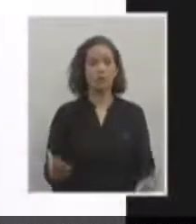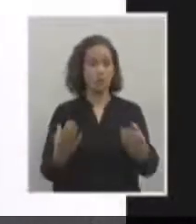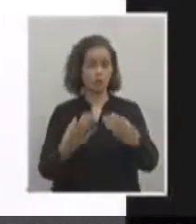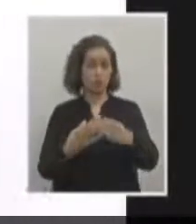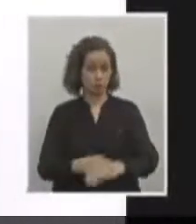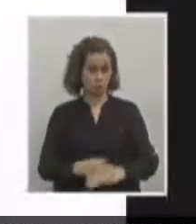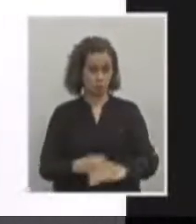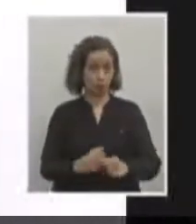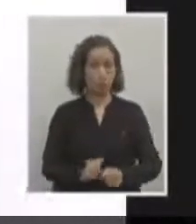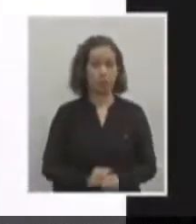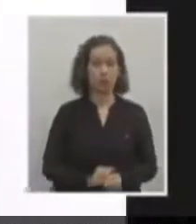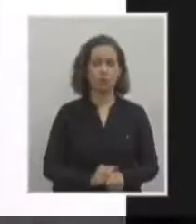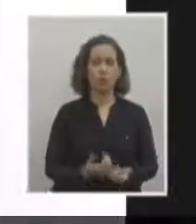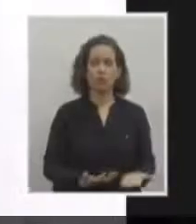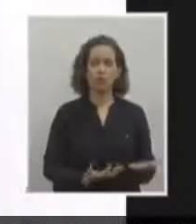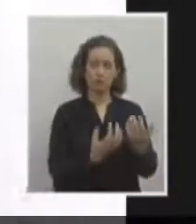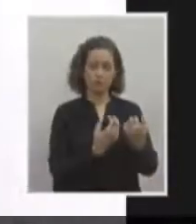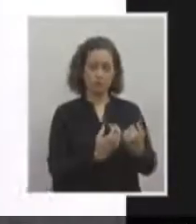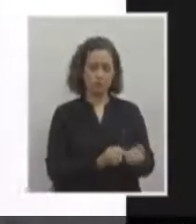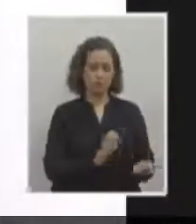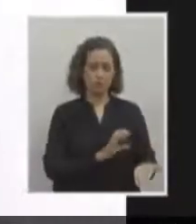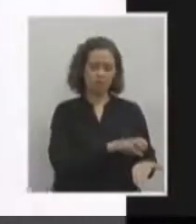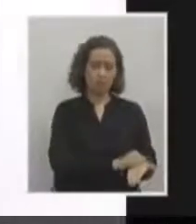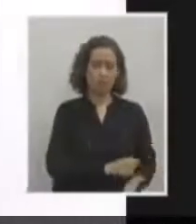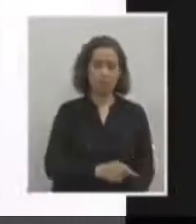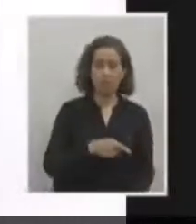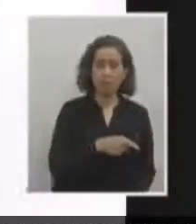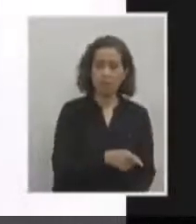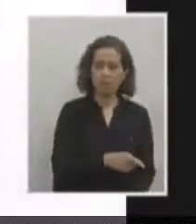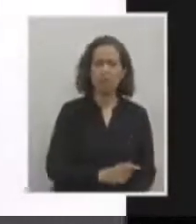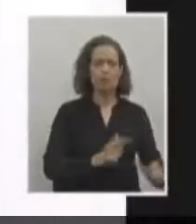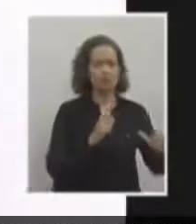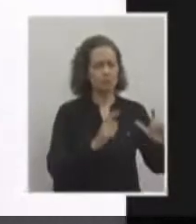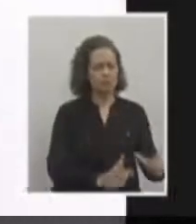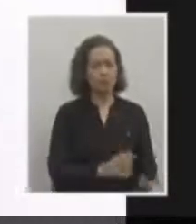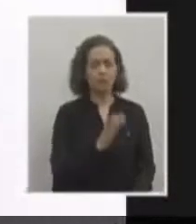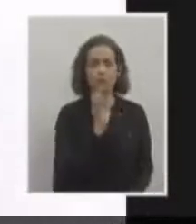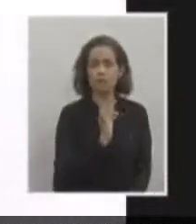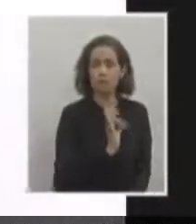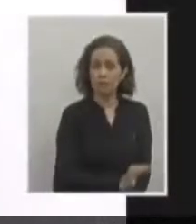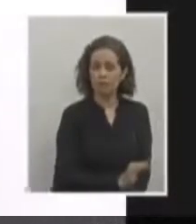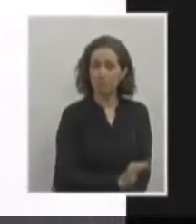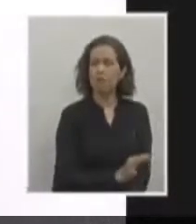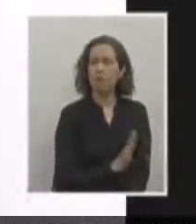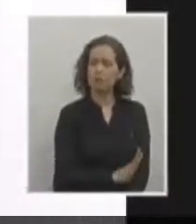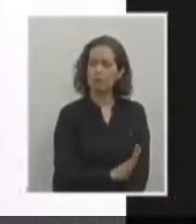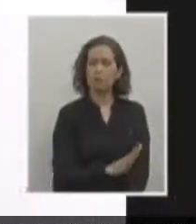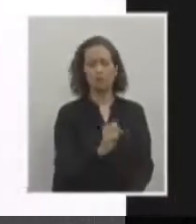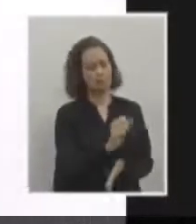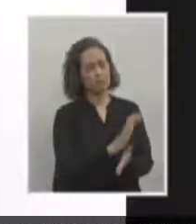fim, ele está na colocação, no lugar dele, no ED, no qual ele foi nomeado nas suas